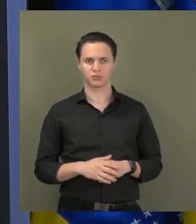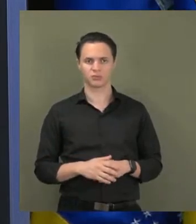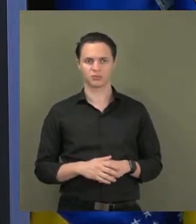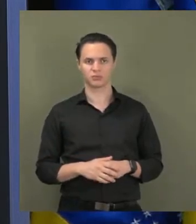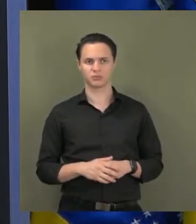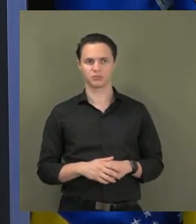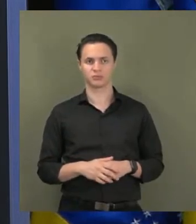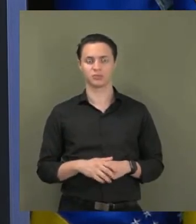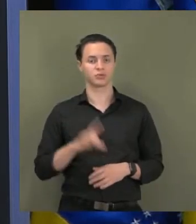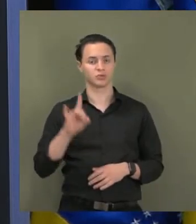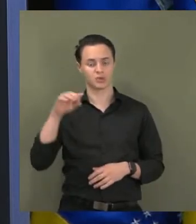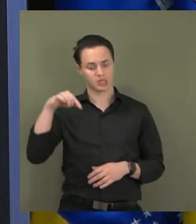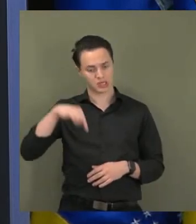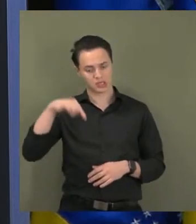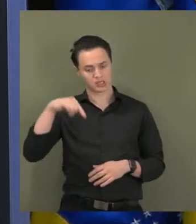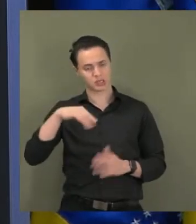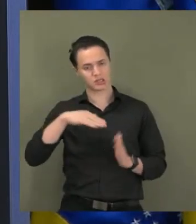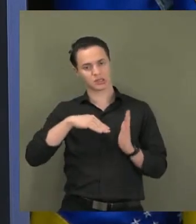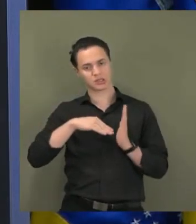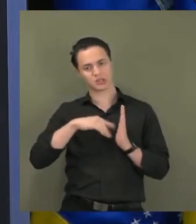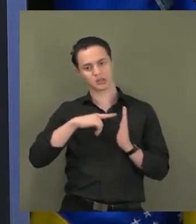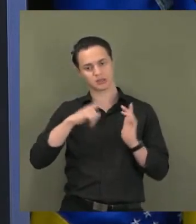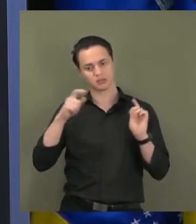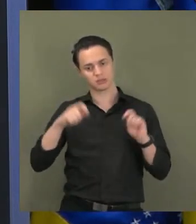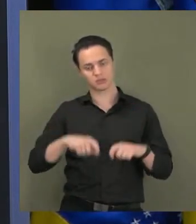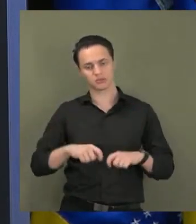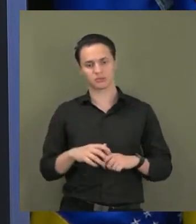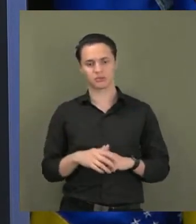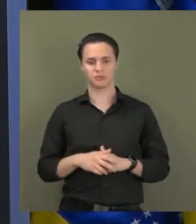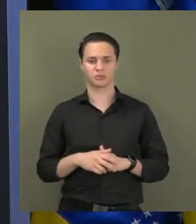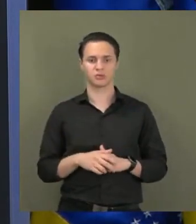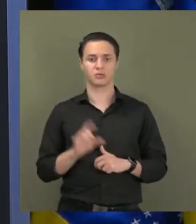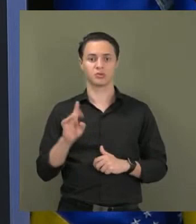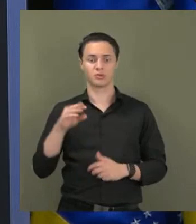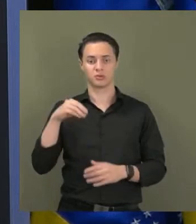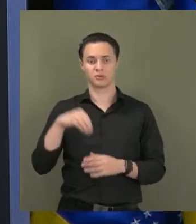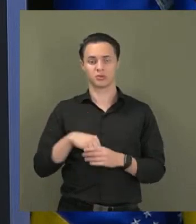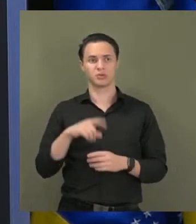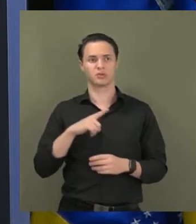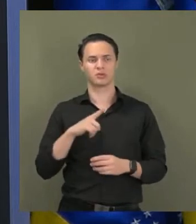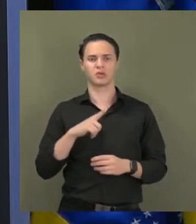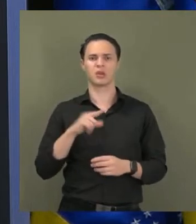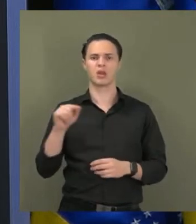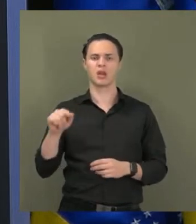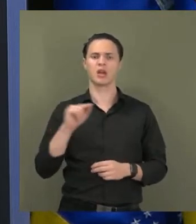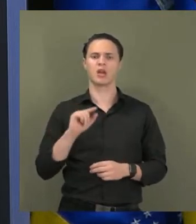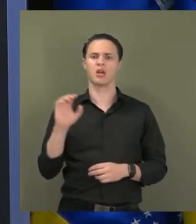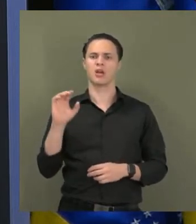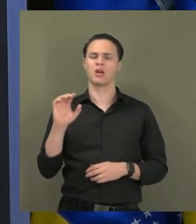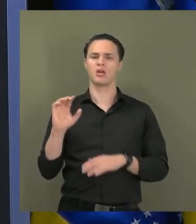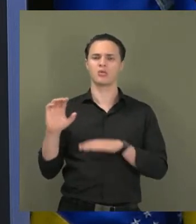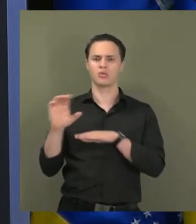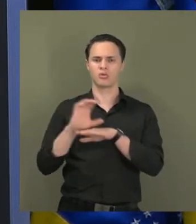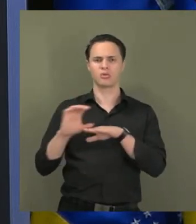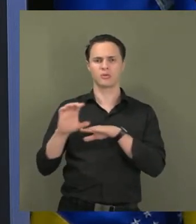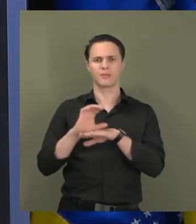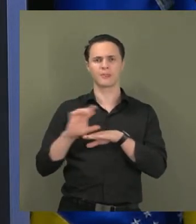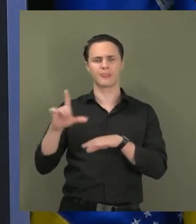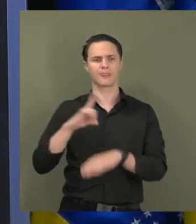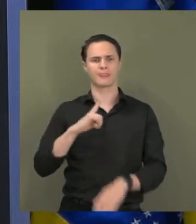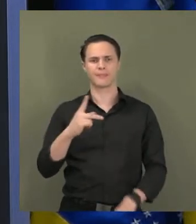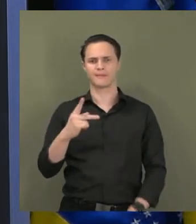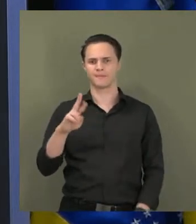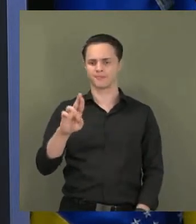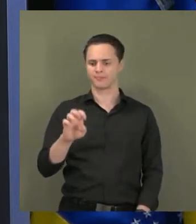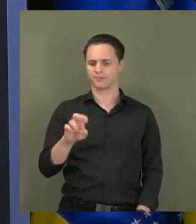brasileiros. Só o Senado tem esse poder. Só ele tem na Constituição a prerrogativa